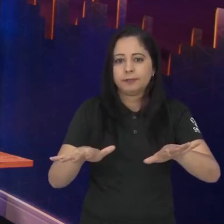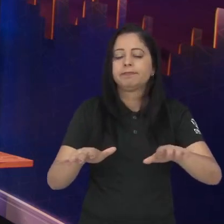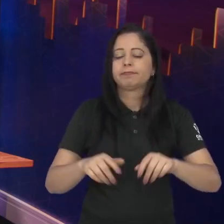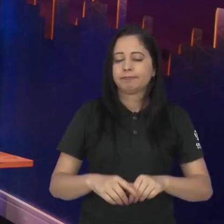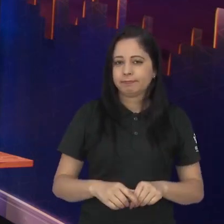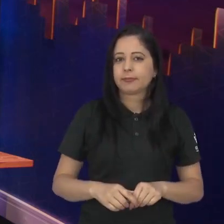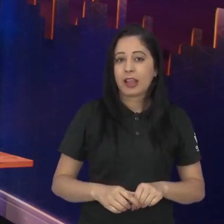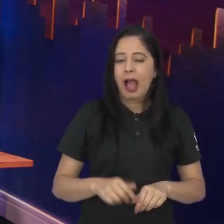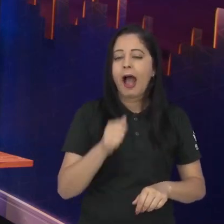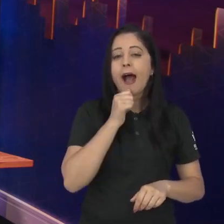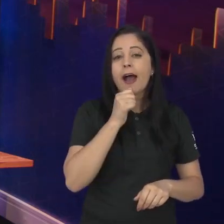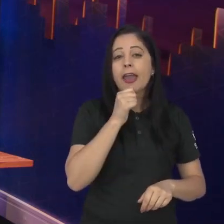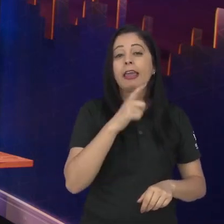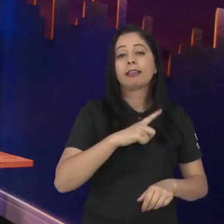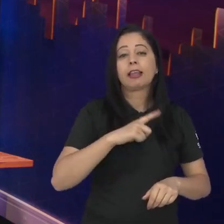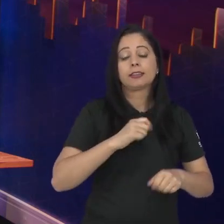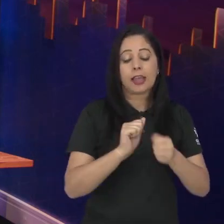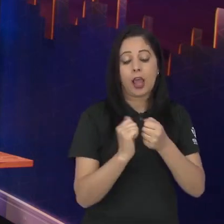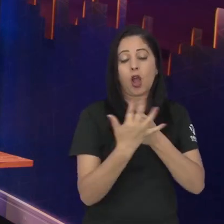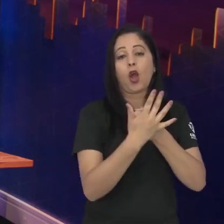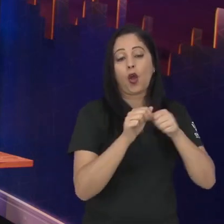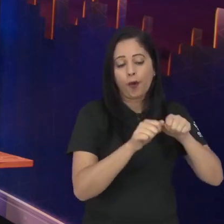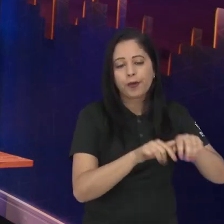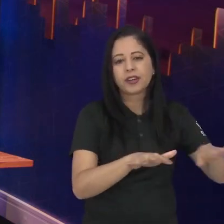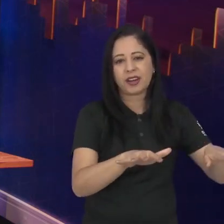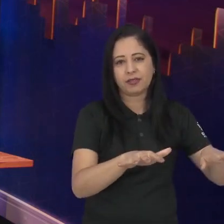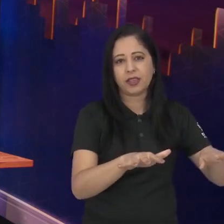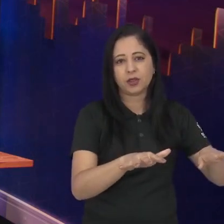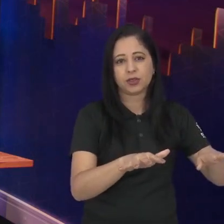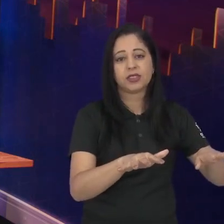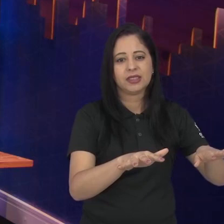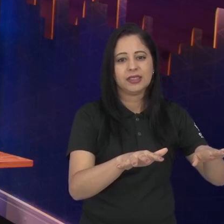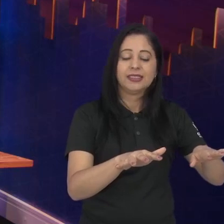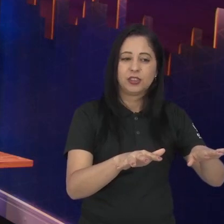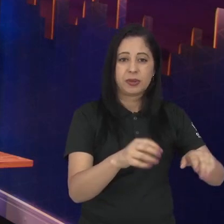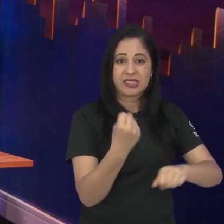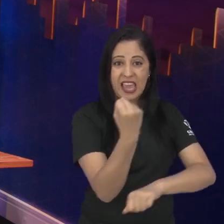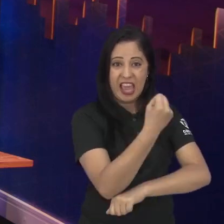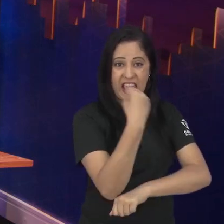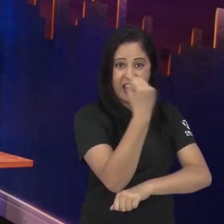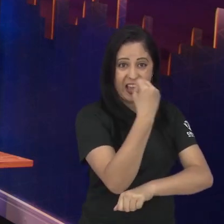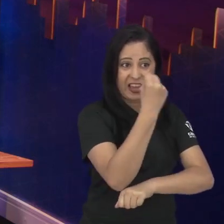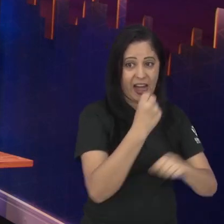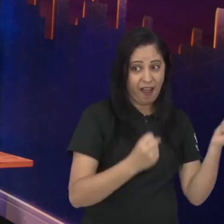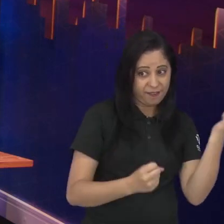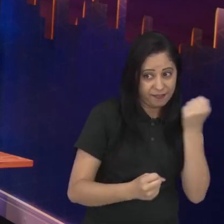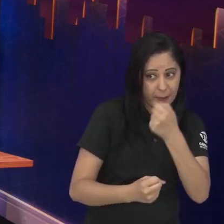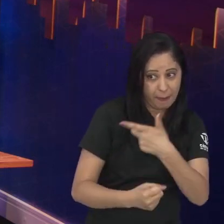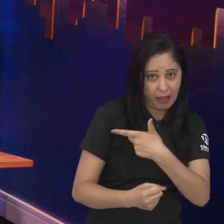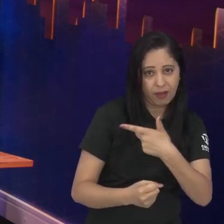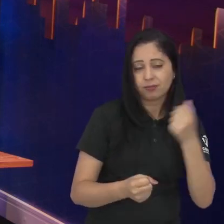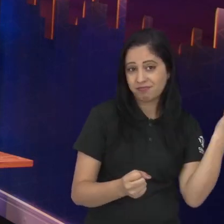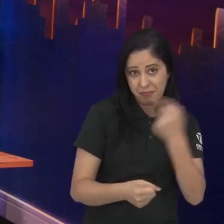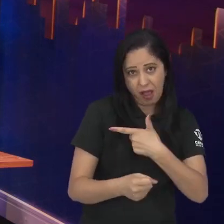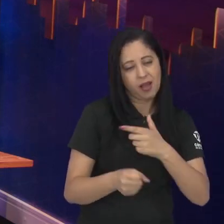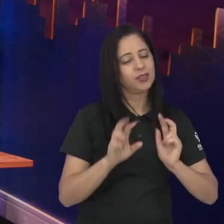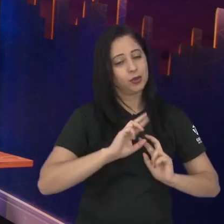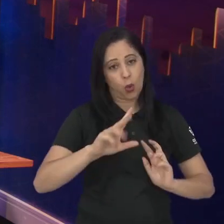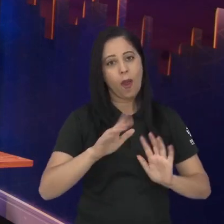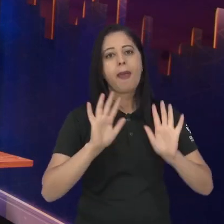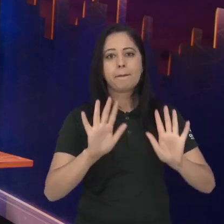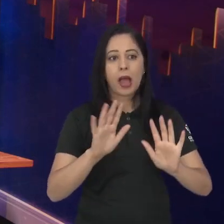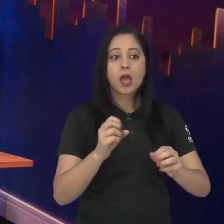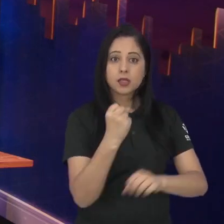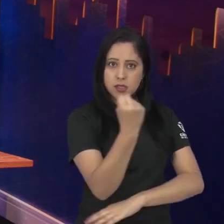e ainda vivencia o coronavírus. A gente sabe que não foi tão grave assim como, né, um apocalipse zumbi, mas a